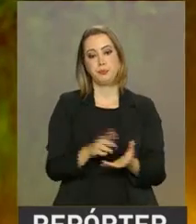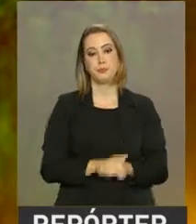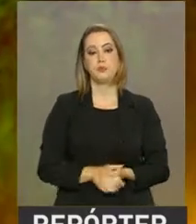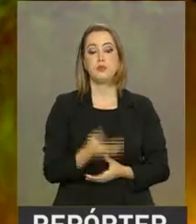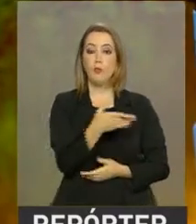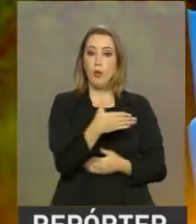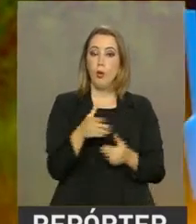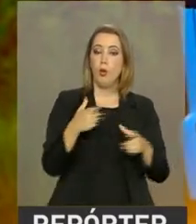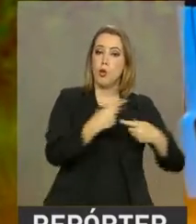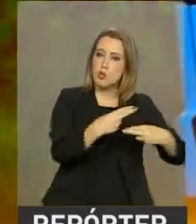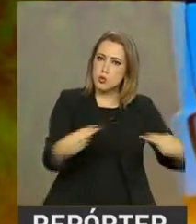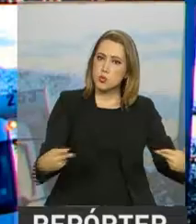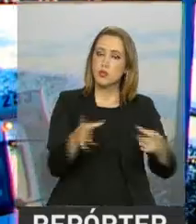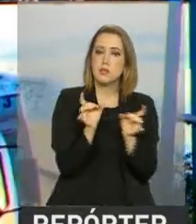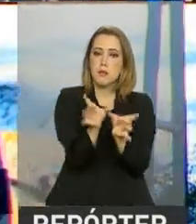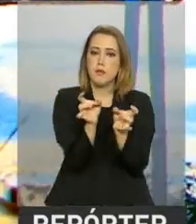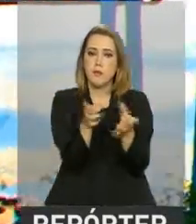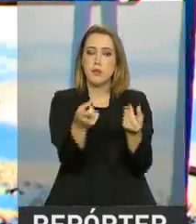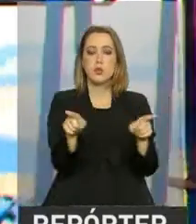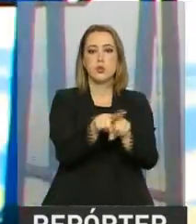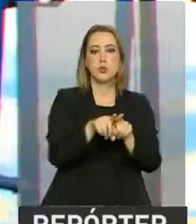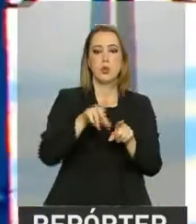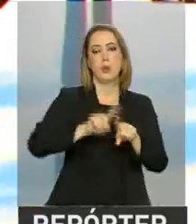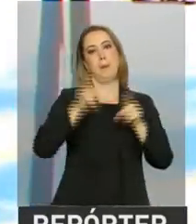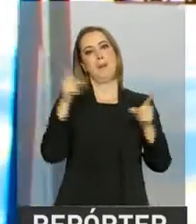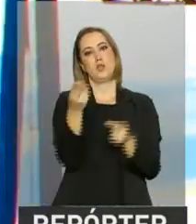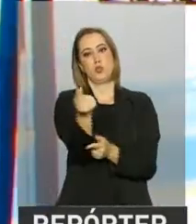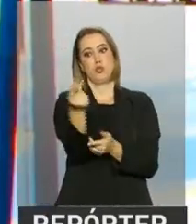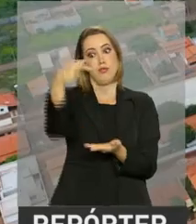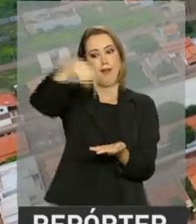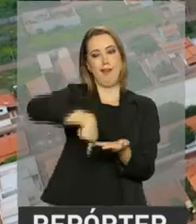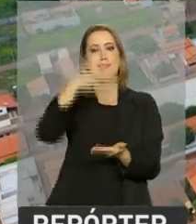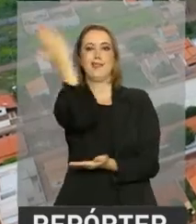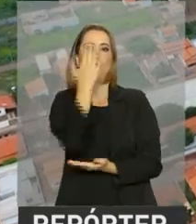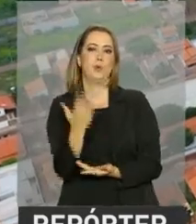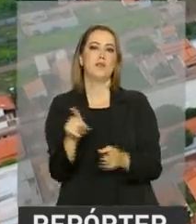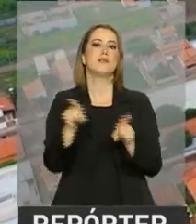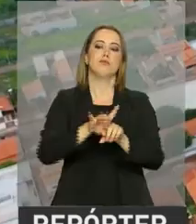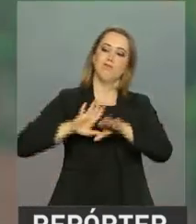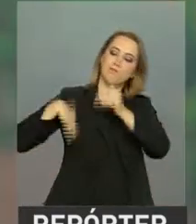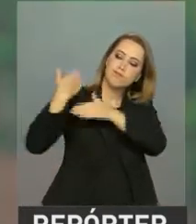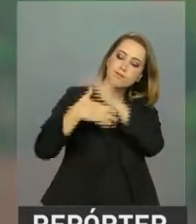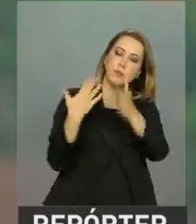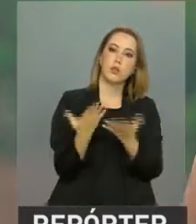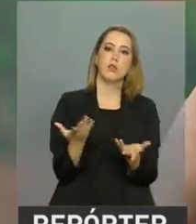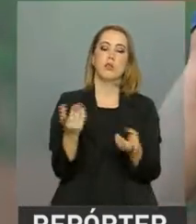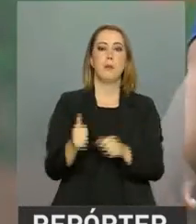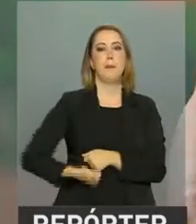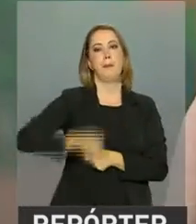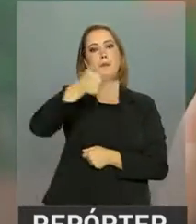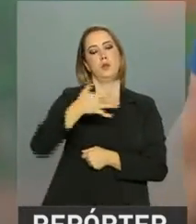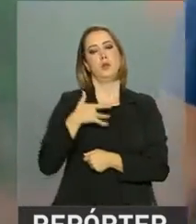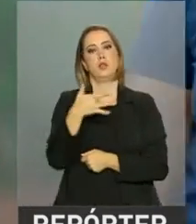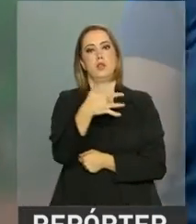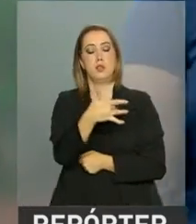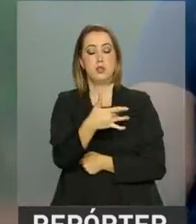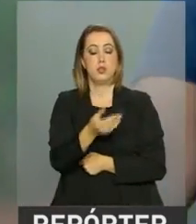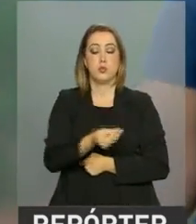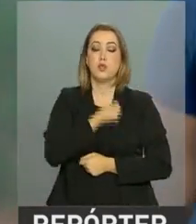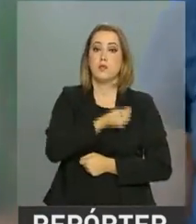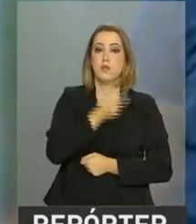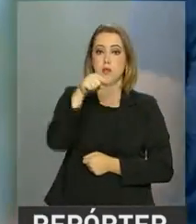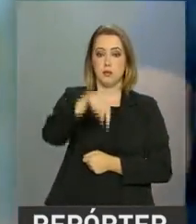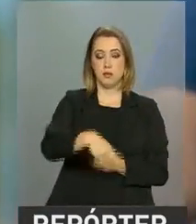produto é enviado para o exterior, mas a receita fica no Brasil e já trouxe desenvolvimento para a região. Marlene veio de Jacundá, cidade a pouco